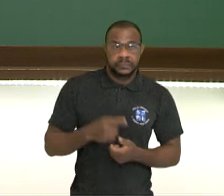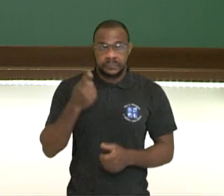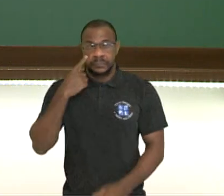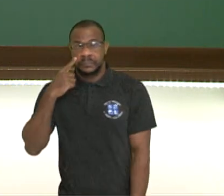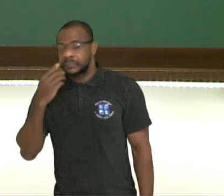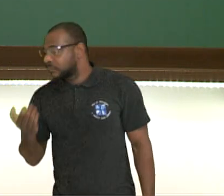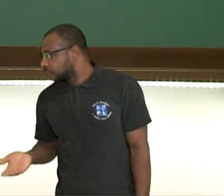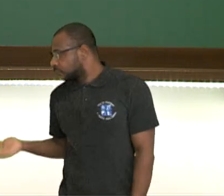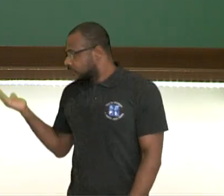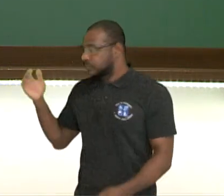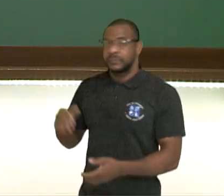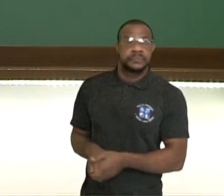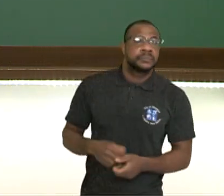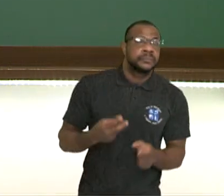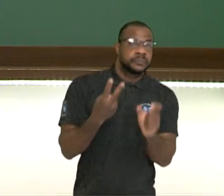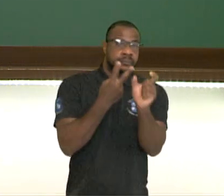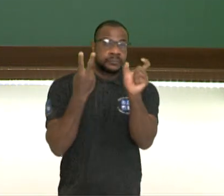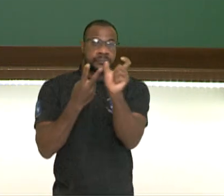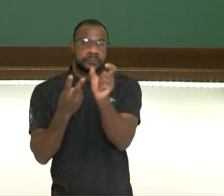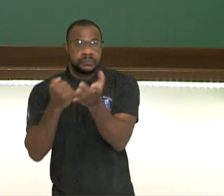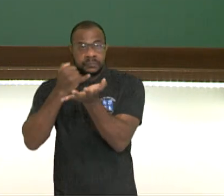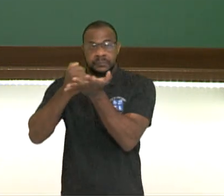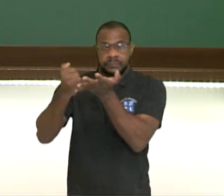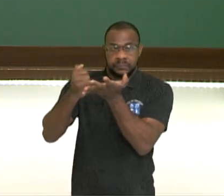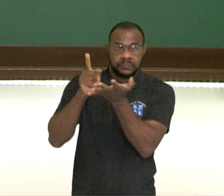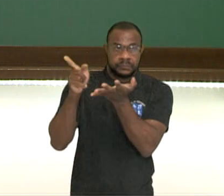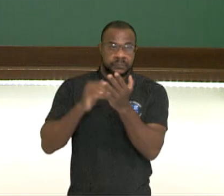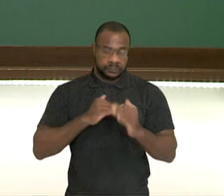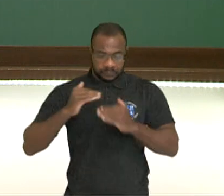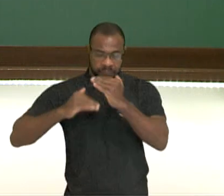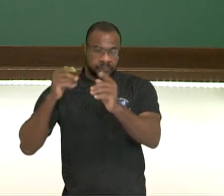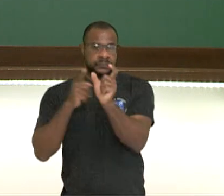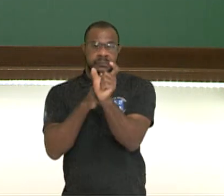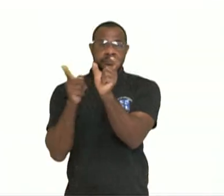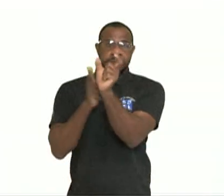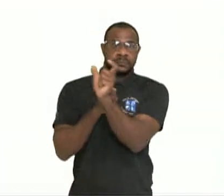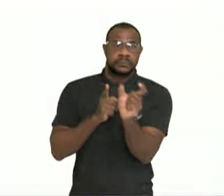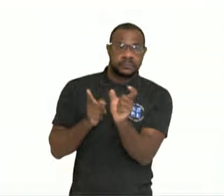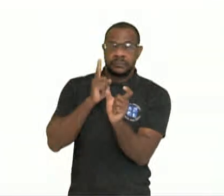da nossa possibilidade se está de acordo com o que você escreveu.